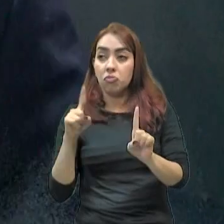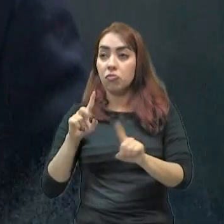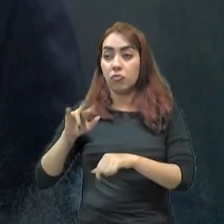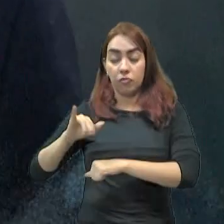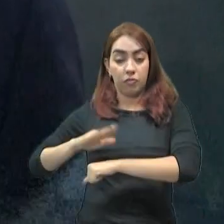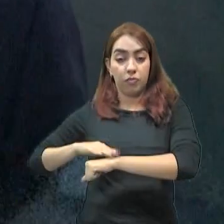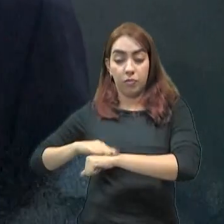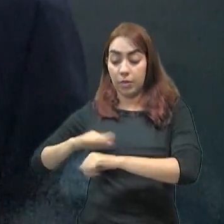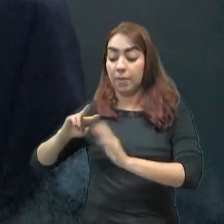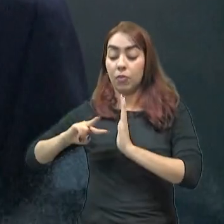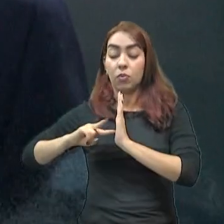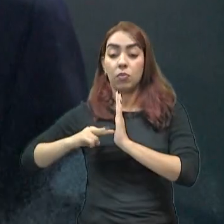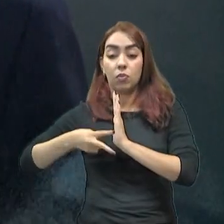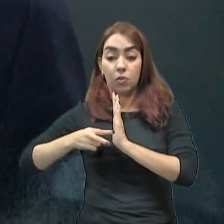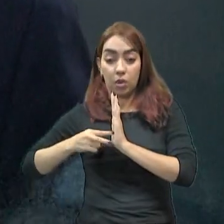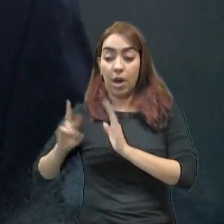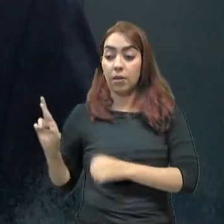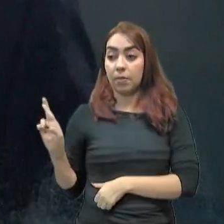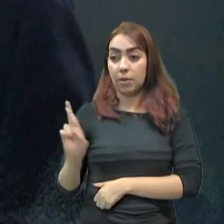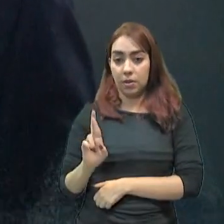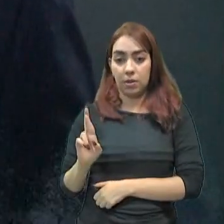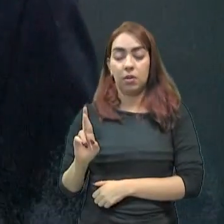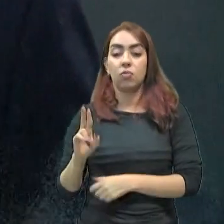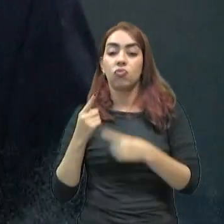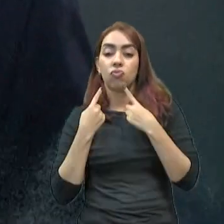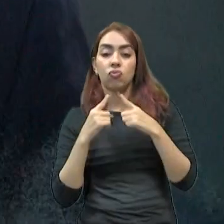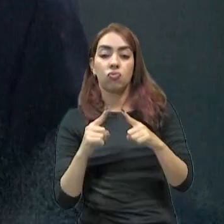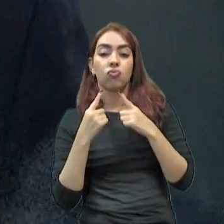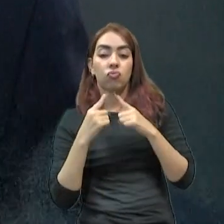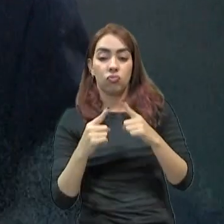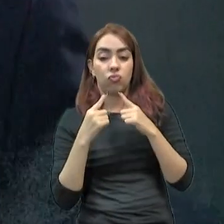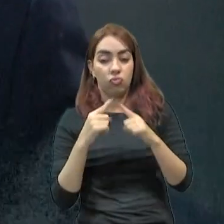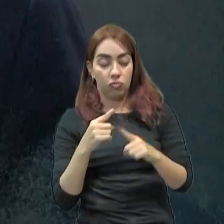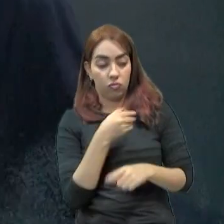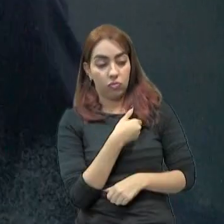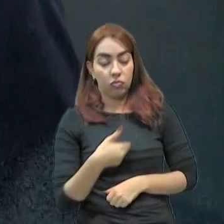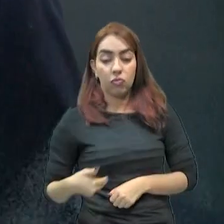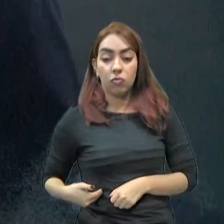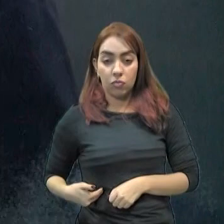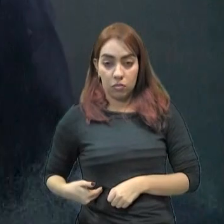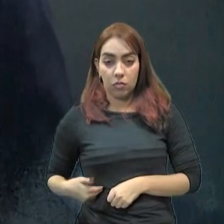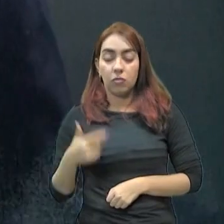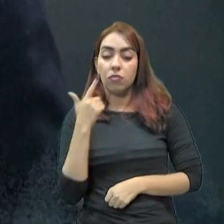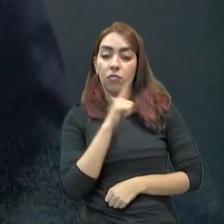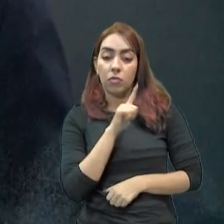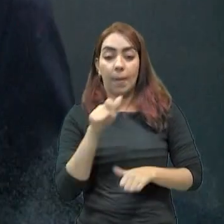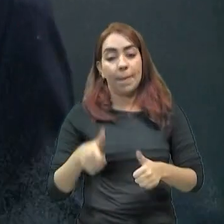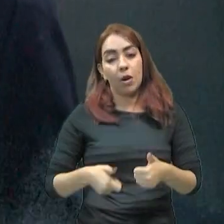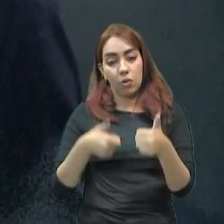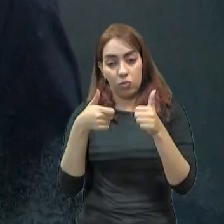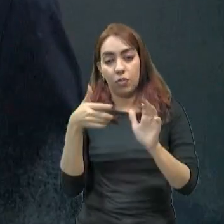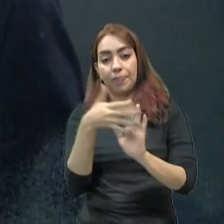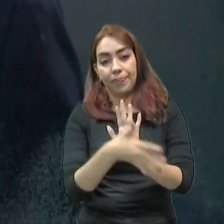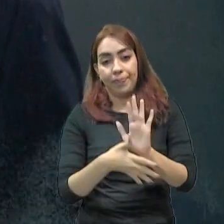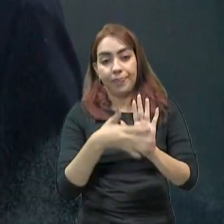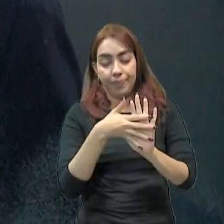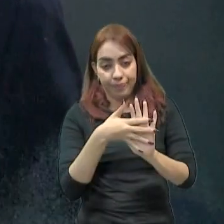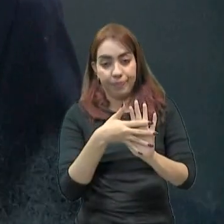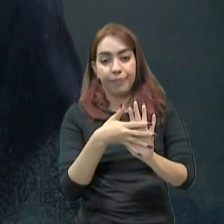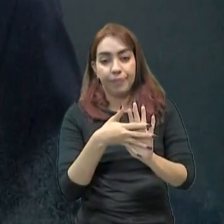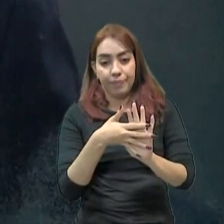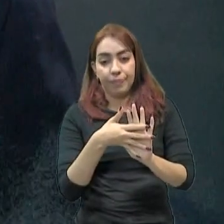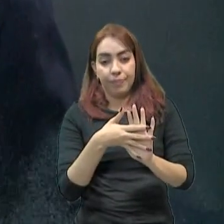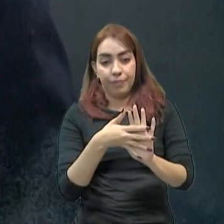sindicato para que os representantes da categoria conseguissem articular com o governo e melhorassem a redação para que de fato todos os policiais